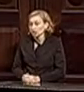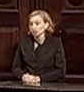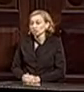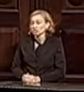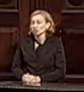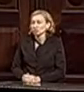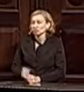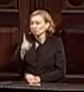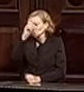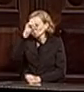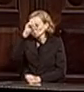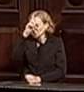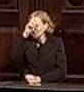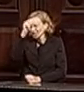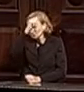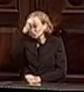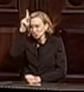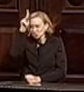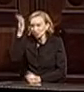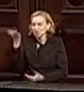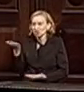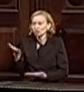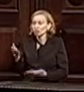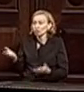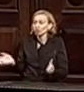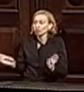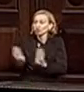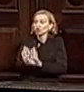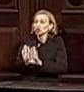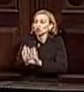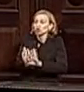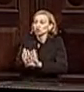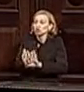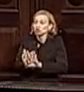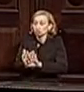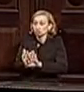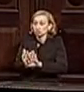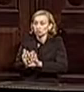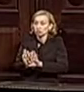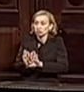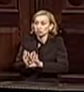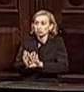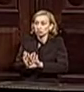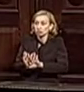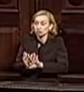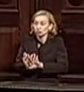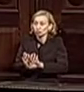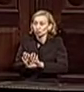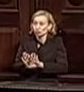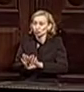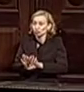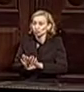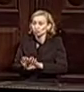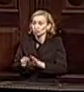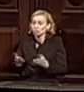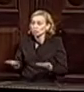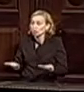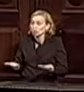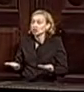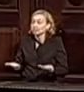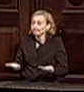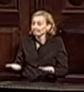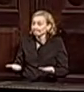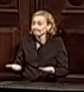Os hospitais públicos estão fechando leitos de oncologia, ou por